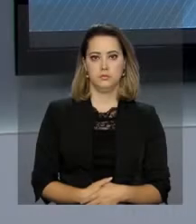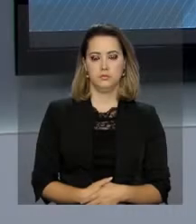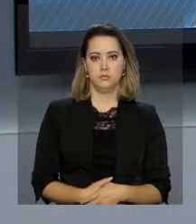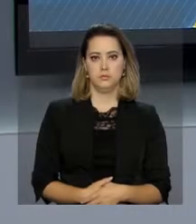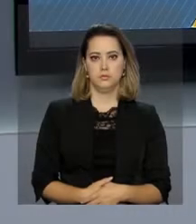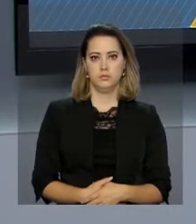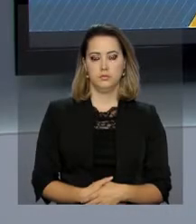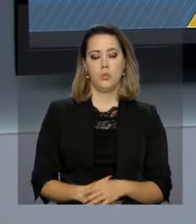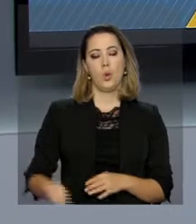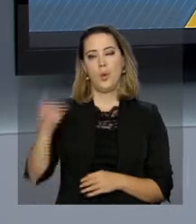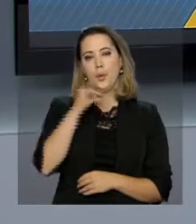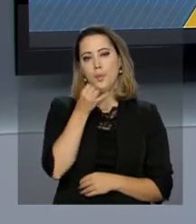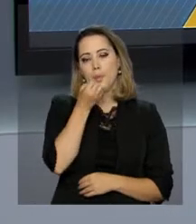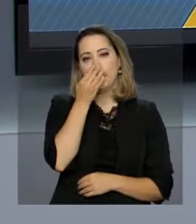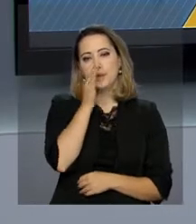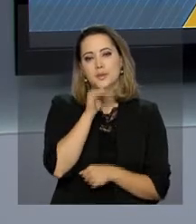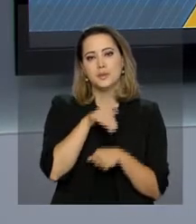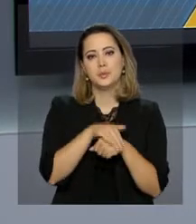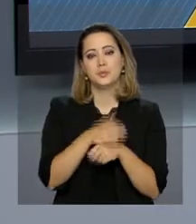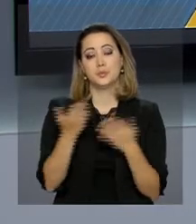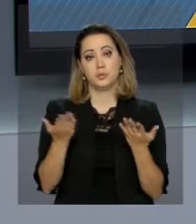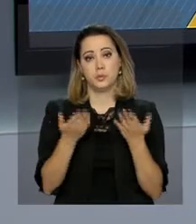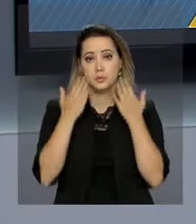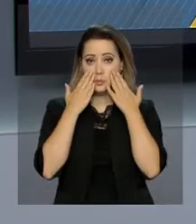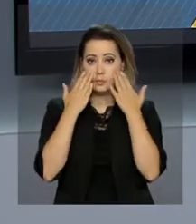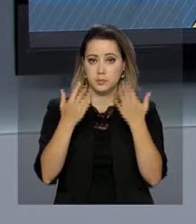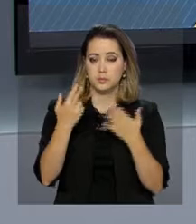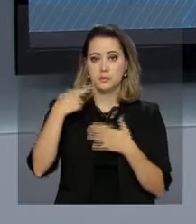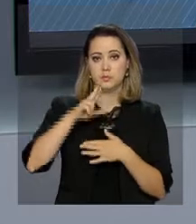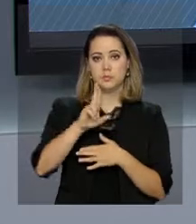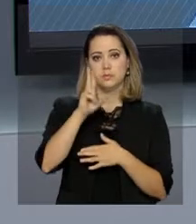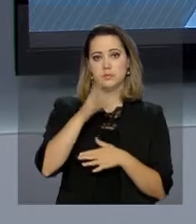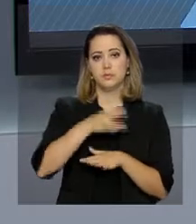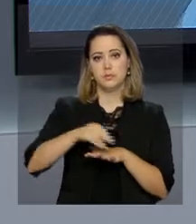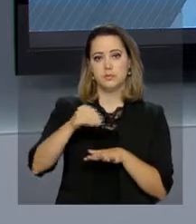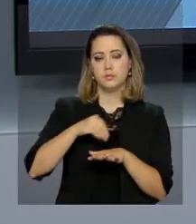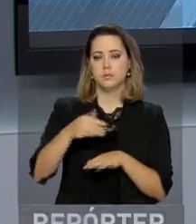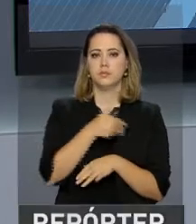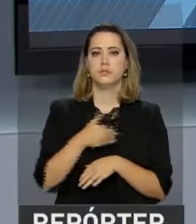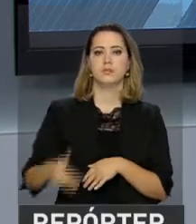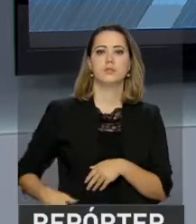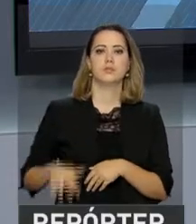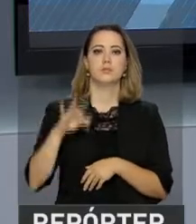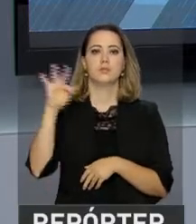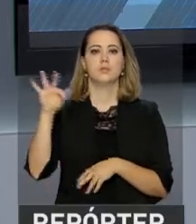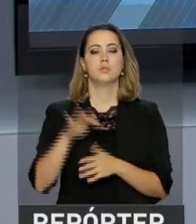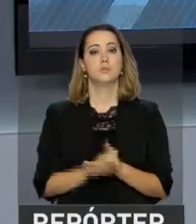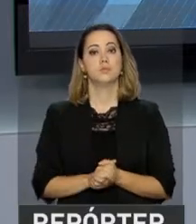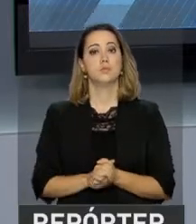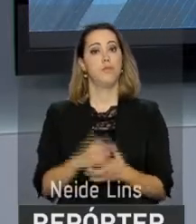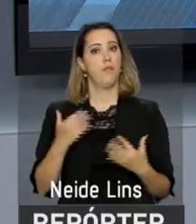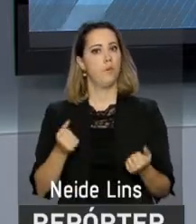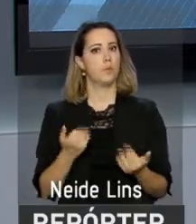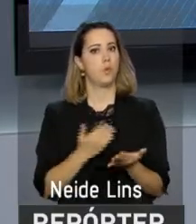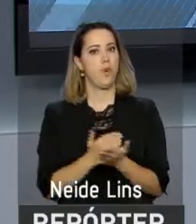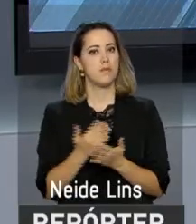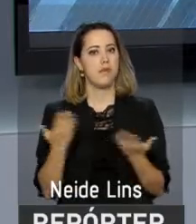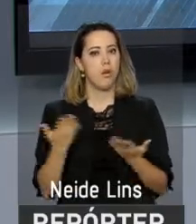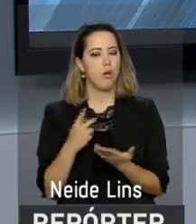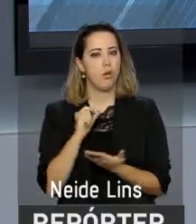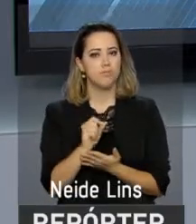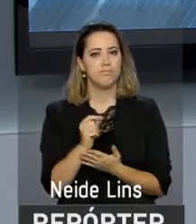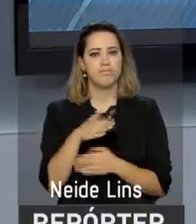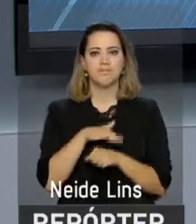olá boa noite estamos de volta com repórter nbr e as notícias do governo federal nós vamos começar esta edição